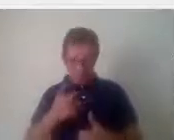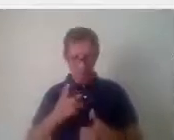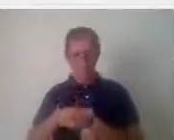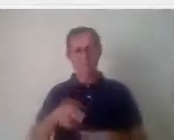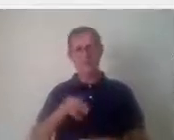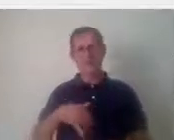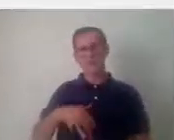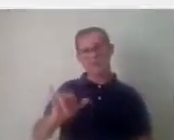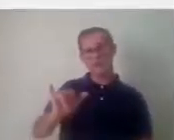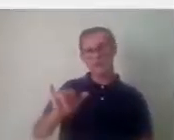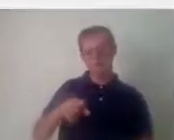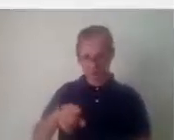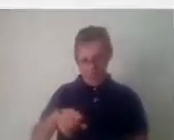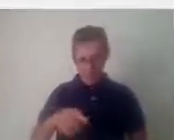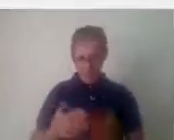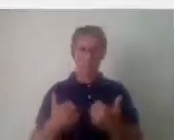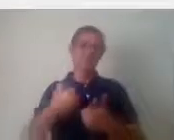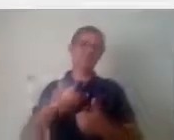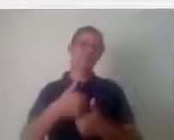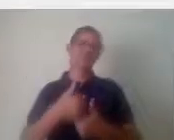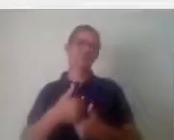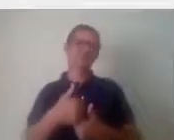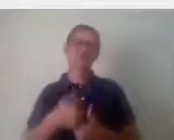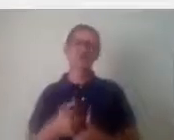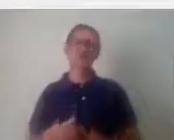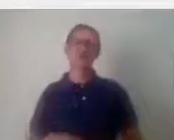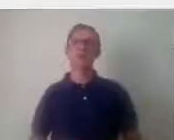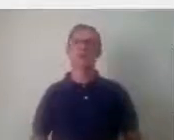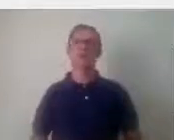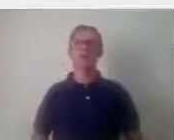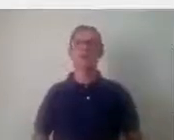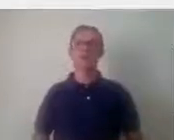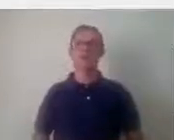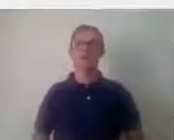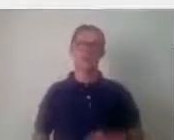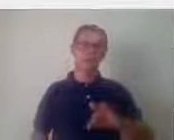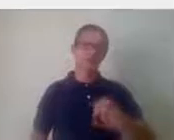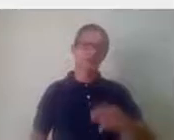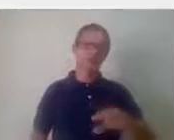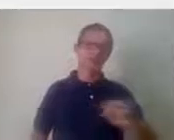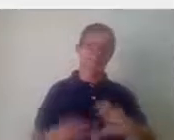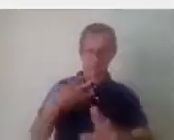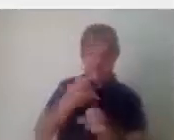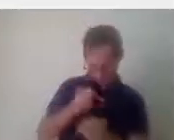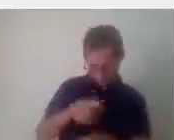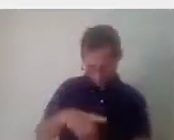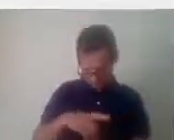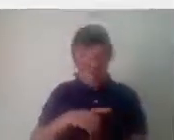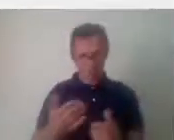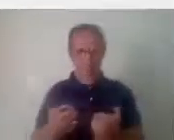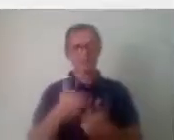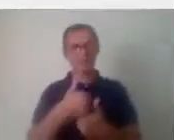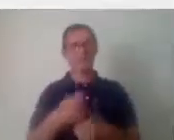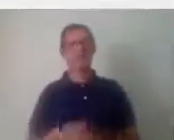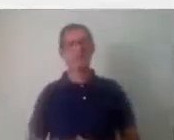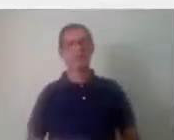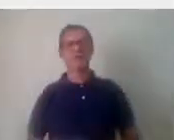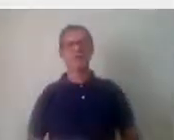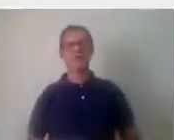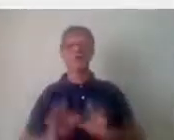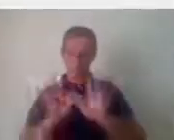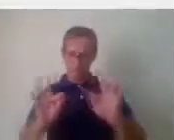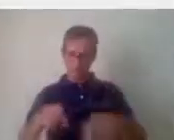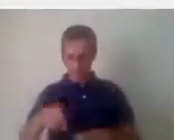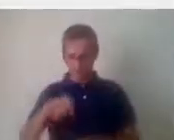a y, você vai substituir, na hora que você for aplicar o teorema fundamental do cálculo, você vai substituir uma função